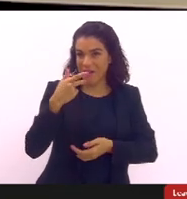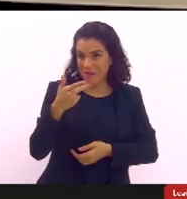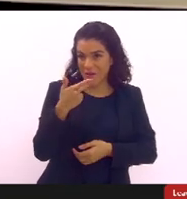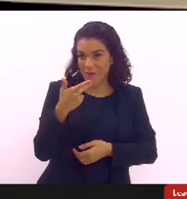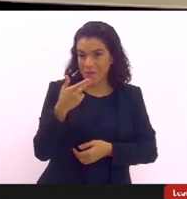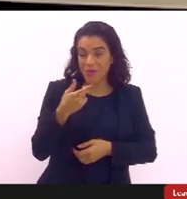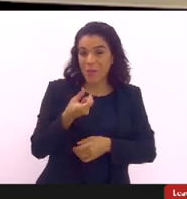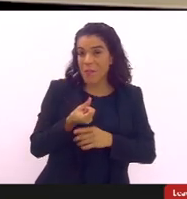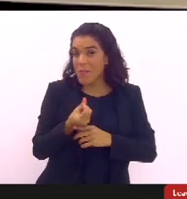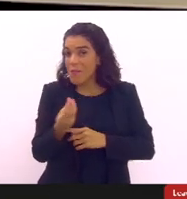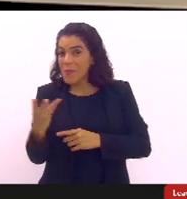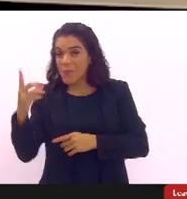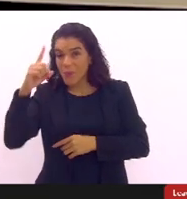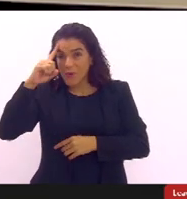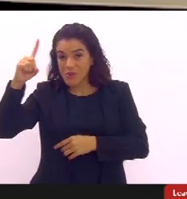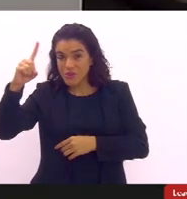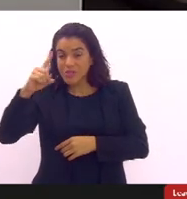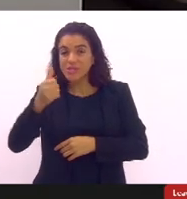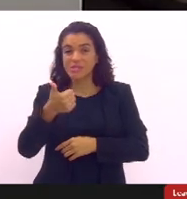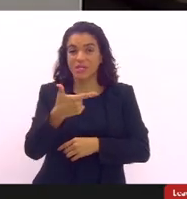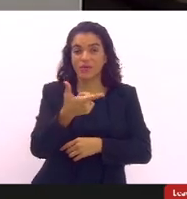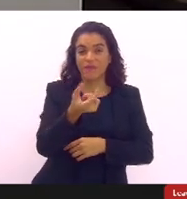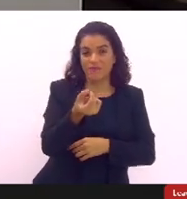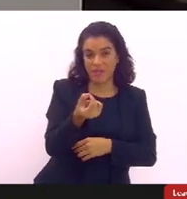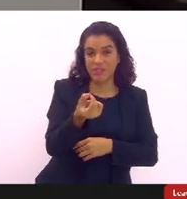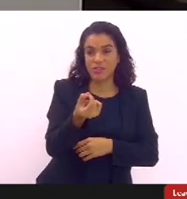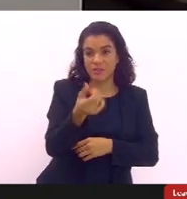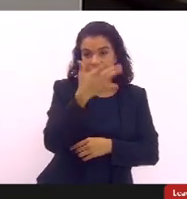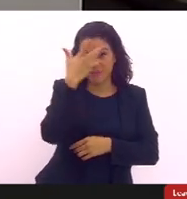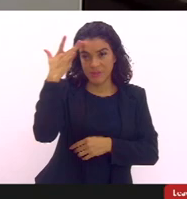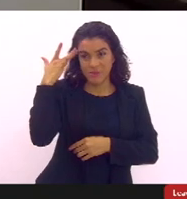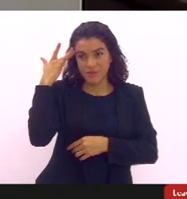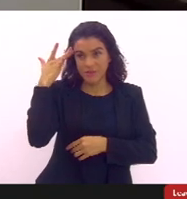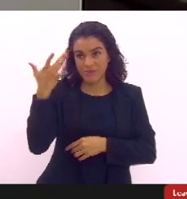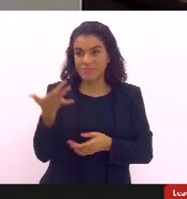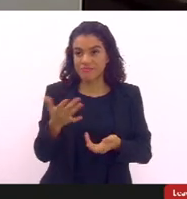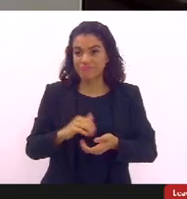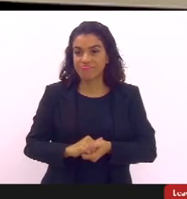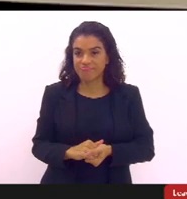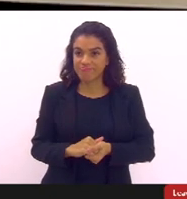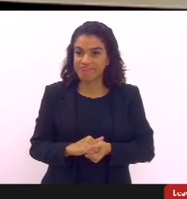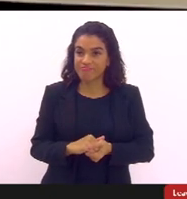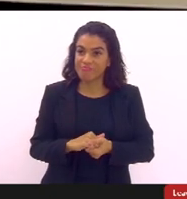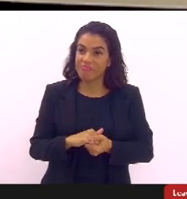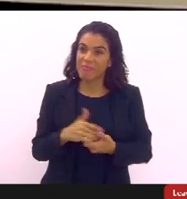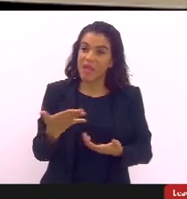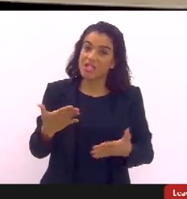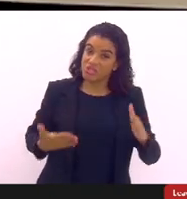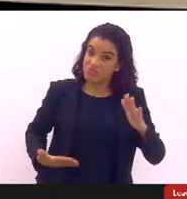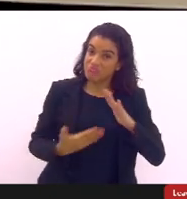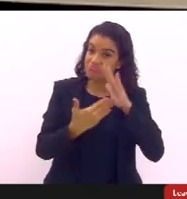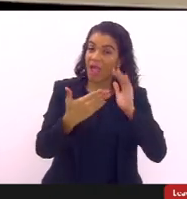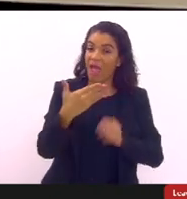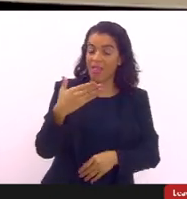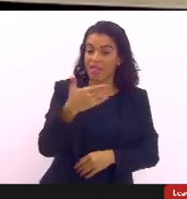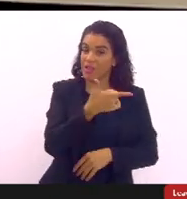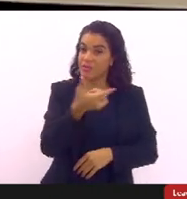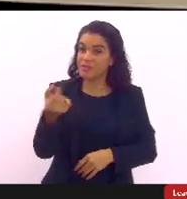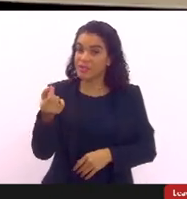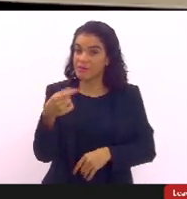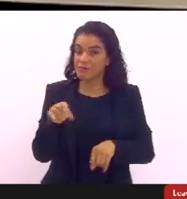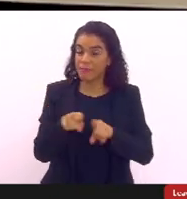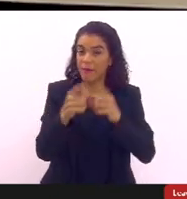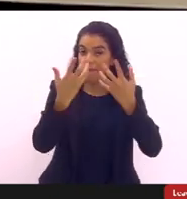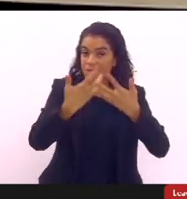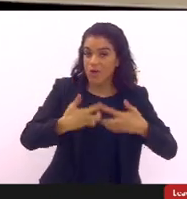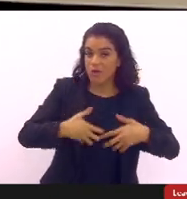por dia naquele equipamento. 120. Às vezes chega a bater 200. Então, um funcionamento